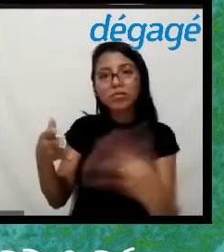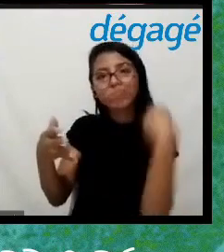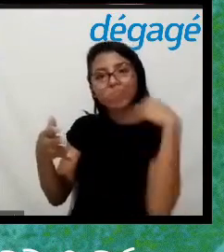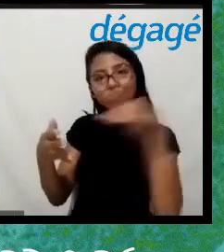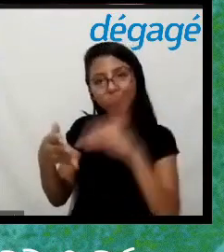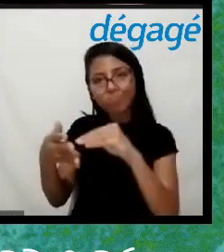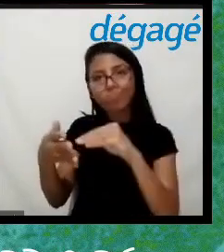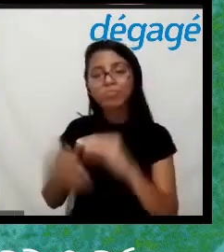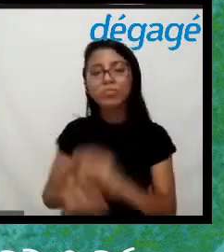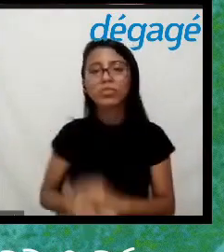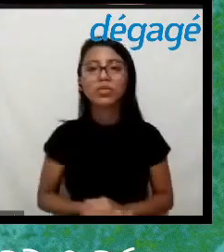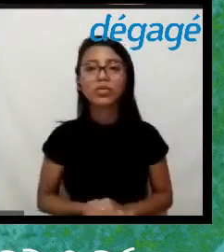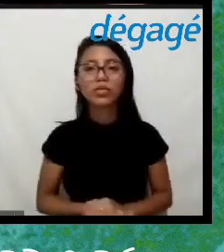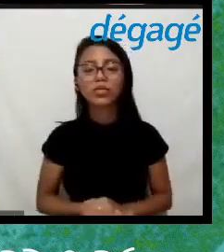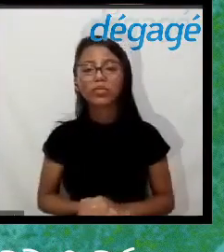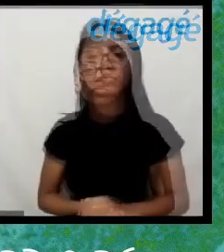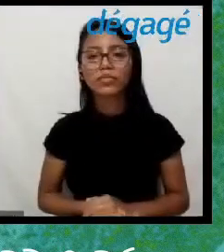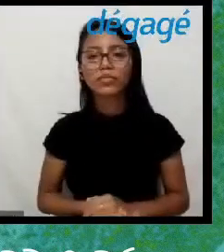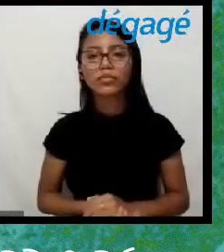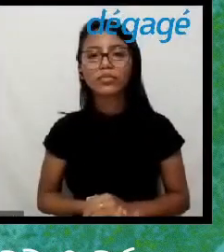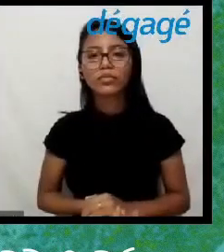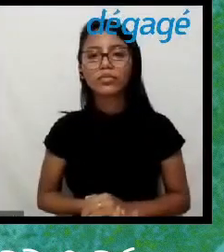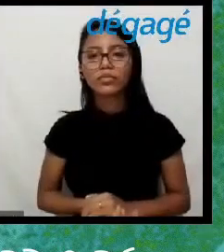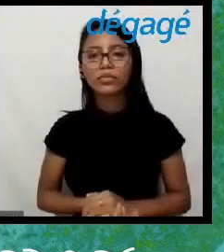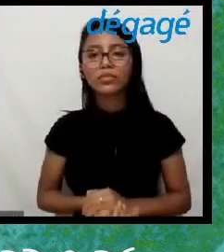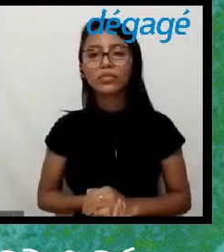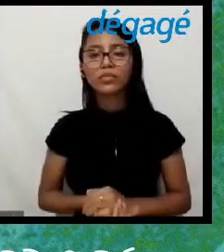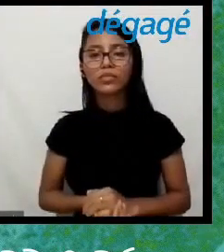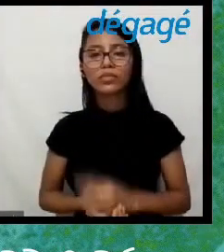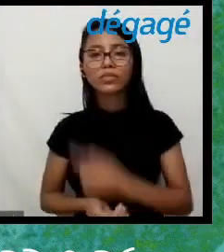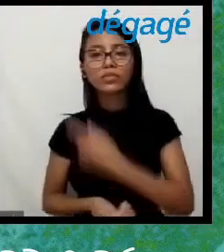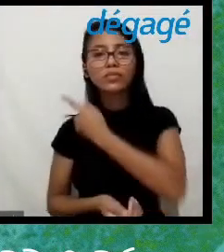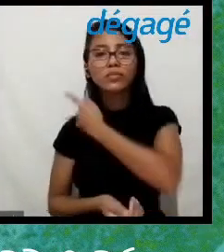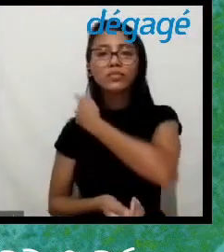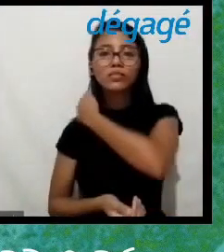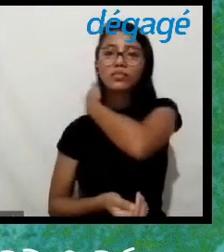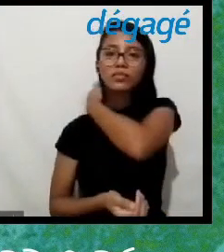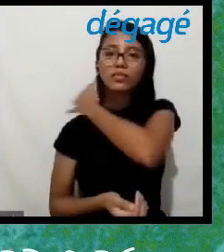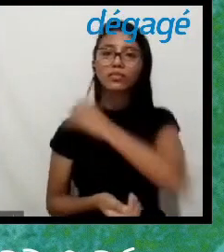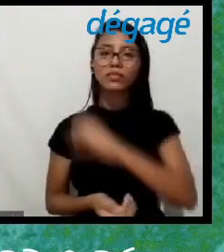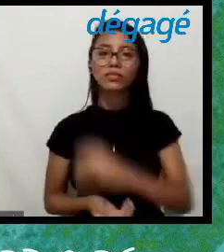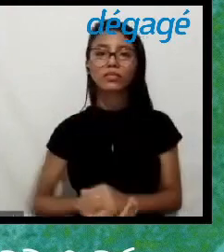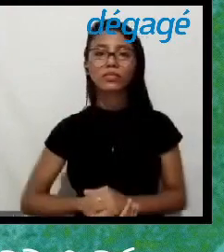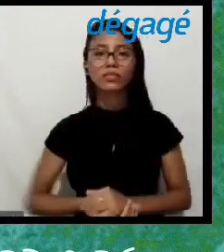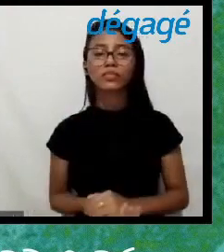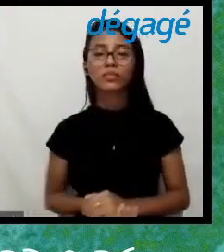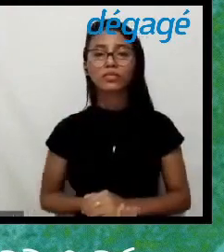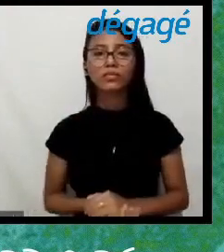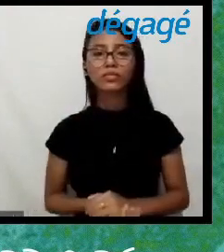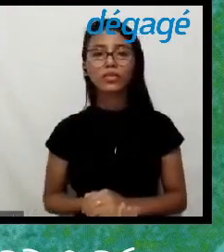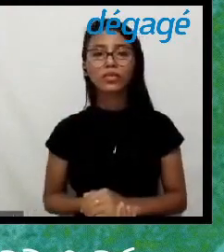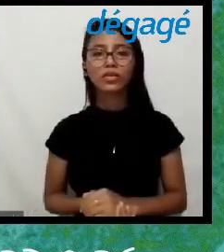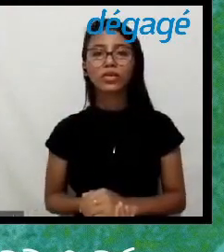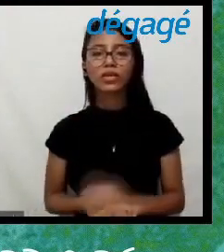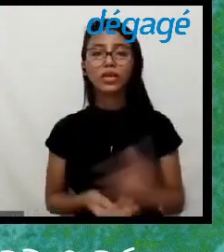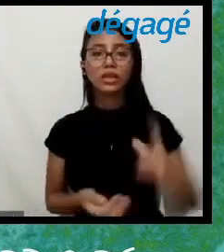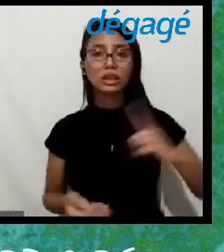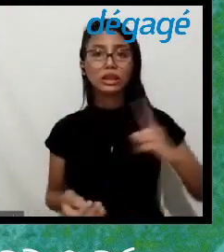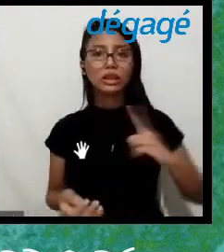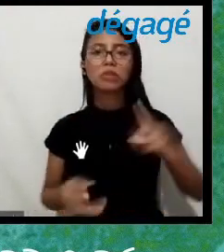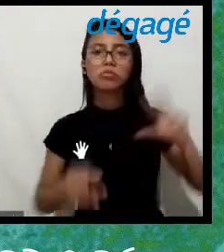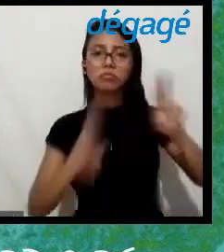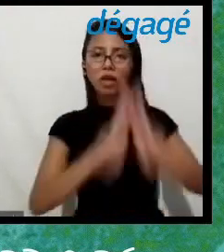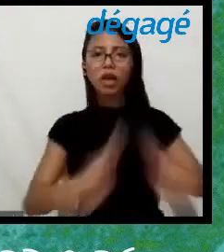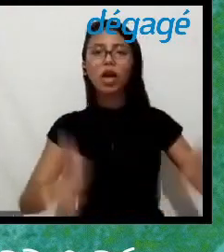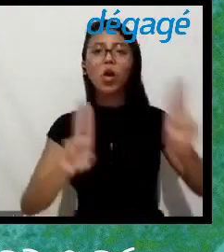Maria, lá na UFMG, que dialogam com essa discussão em todas as universidades, né? Que a gente consiga oferecer vaga para